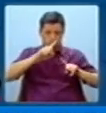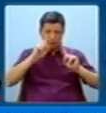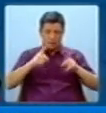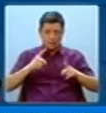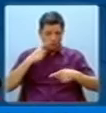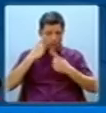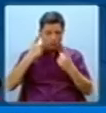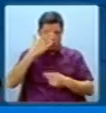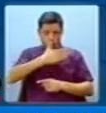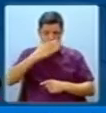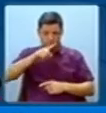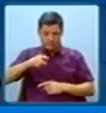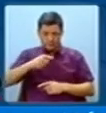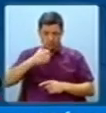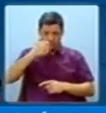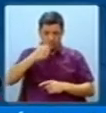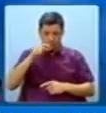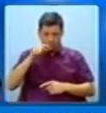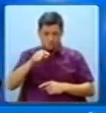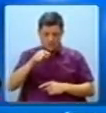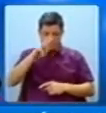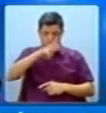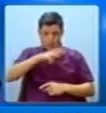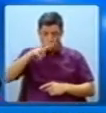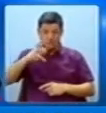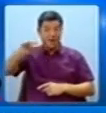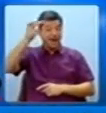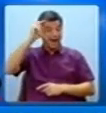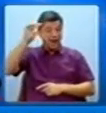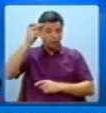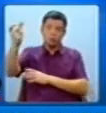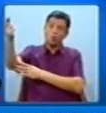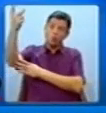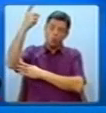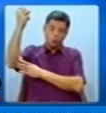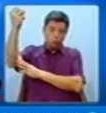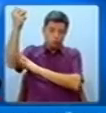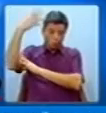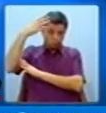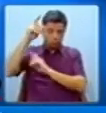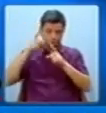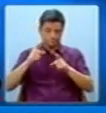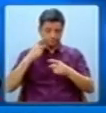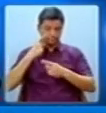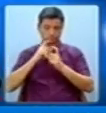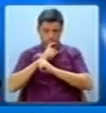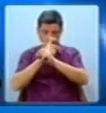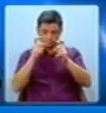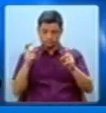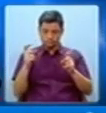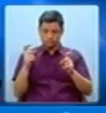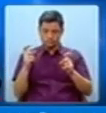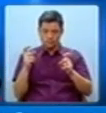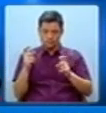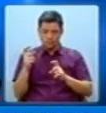cerca de 11,5 mil milhões de anos-luz. Ou seja, quando o universo, ora aqui temos a indicação, a ilustração